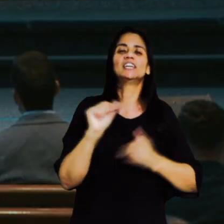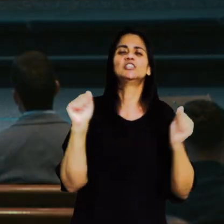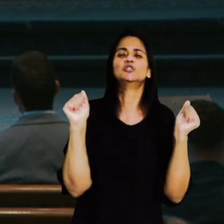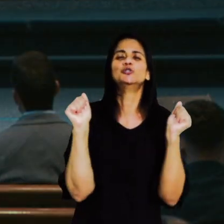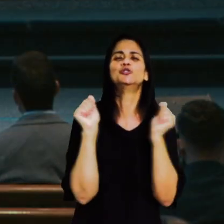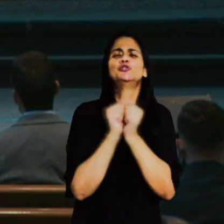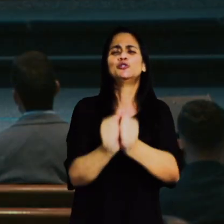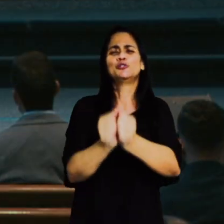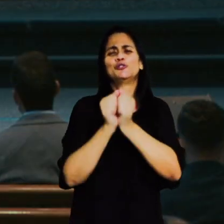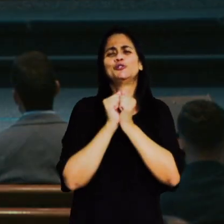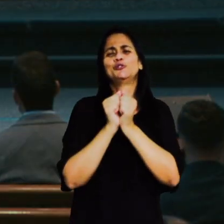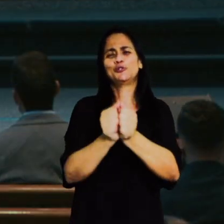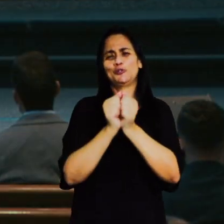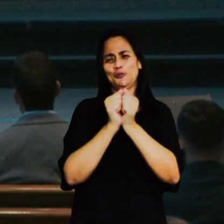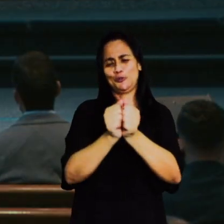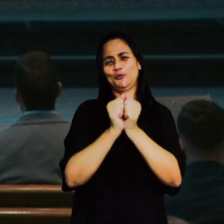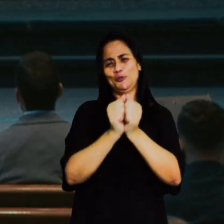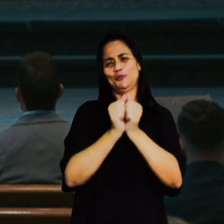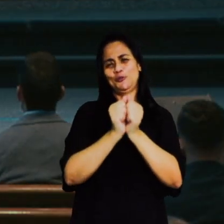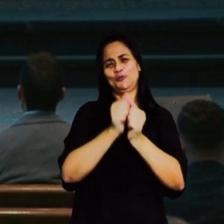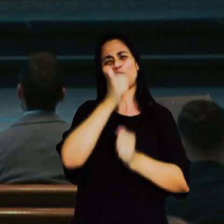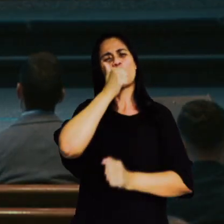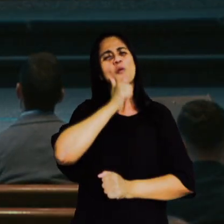com a pessoa da onde ele foi gerado.